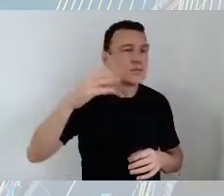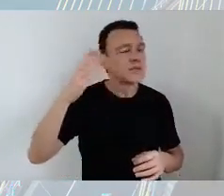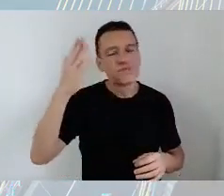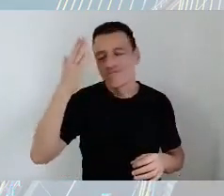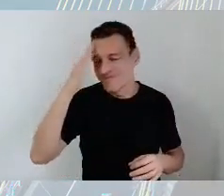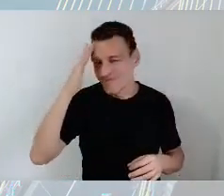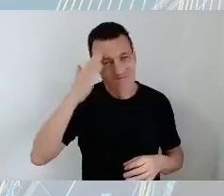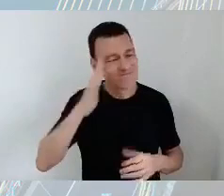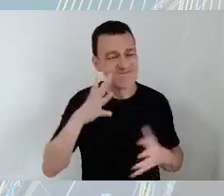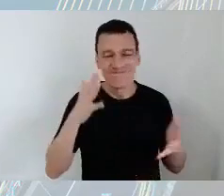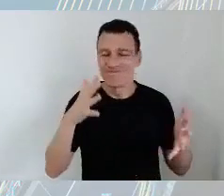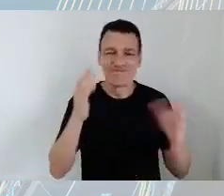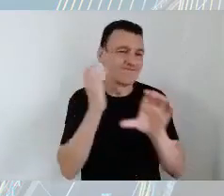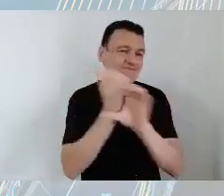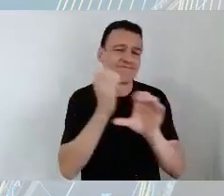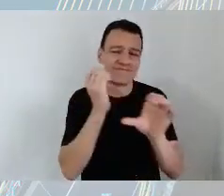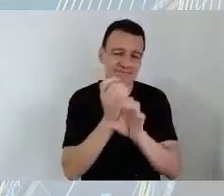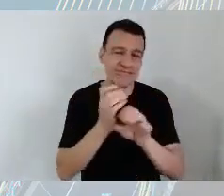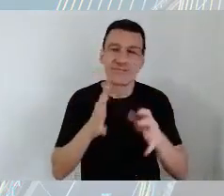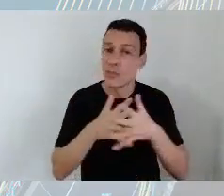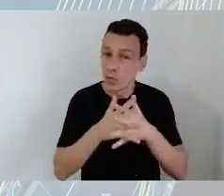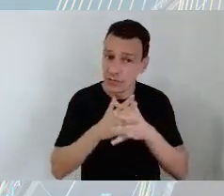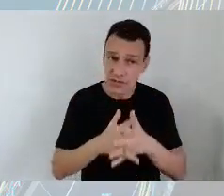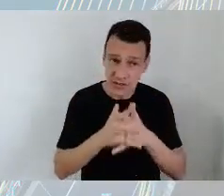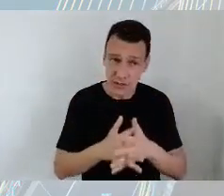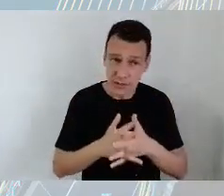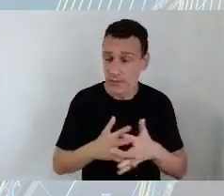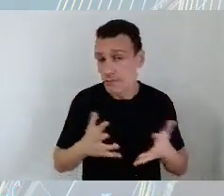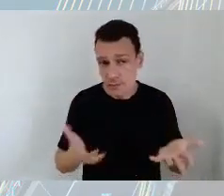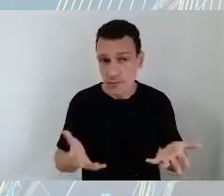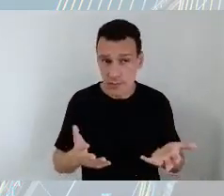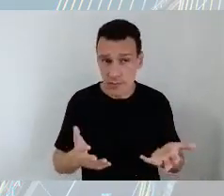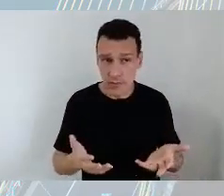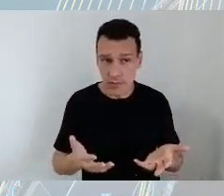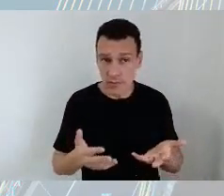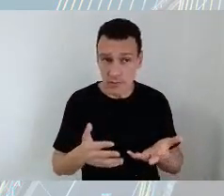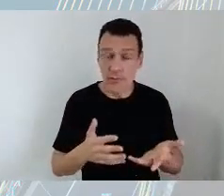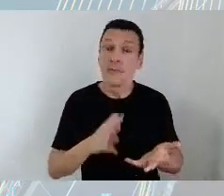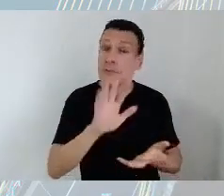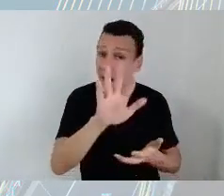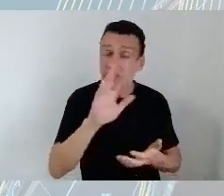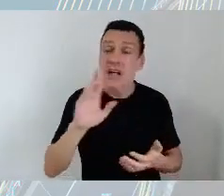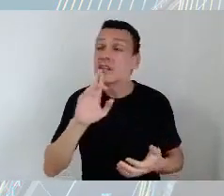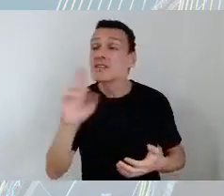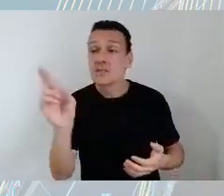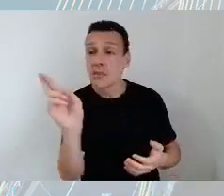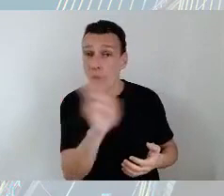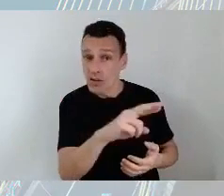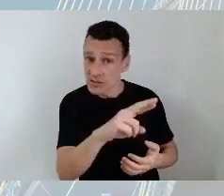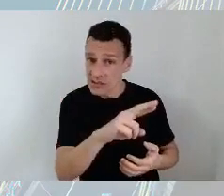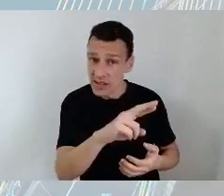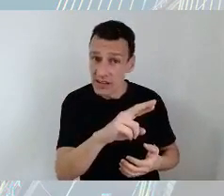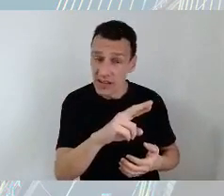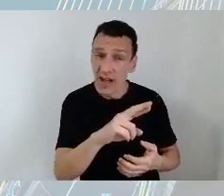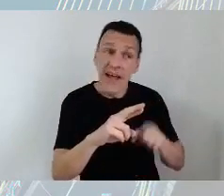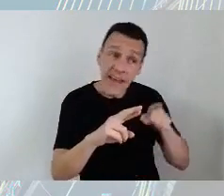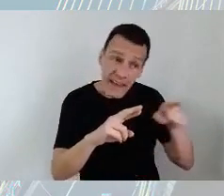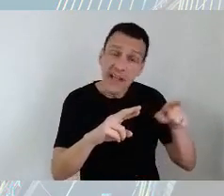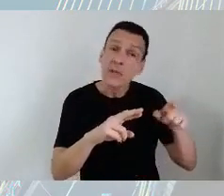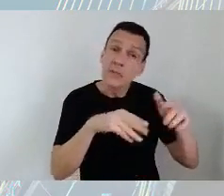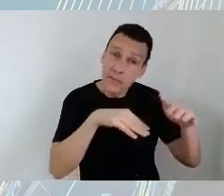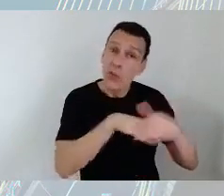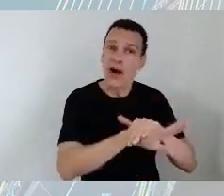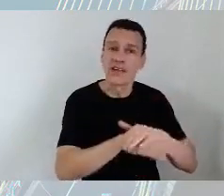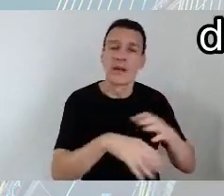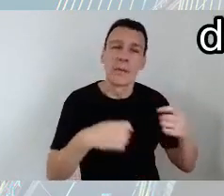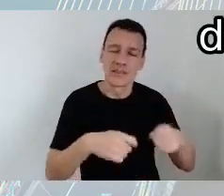armazenar o contexto, o que você vai precisar agora? Banco de dados. Né? Então, obviamente, ter um banco de dados ou ter um elemento que consegue